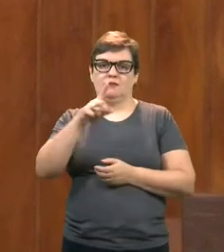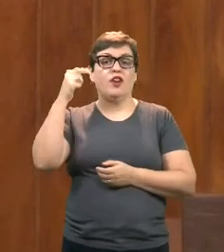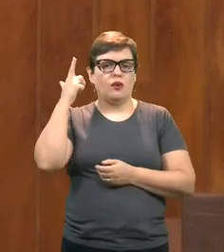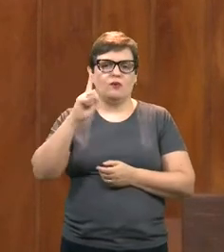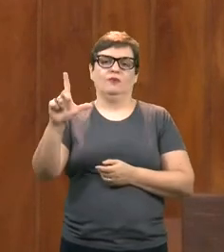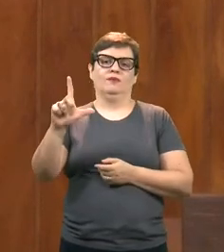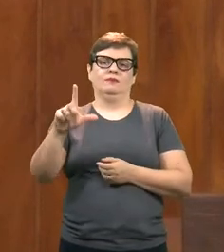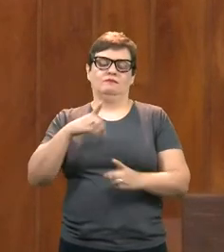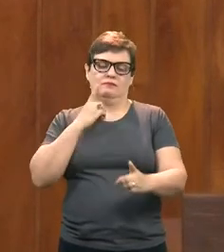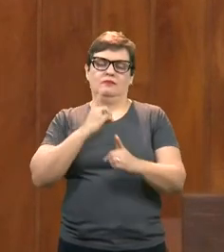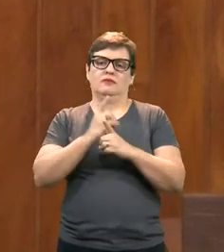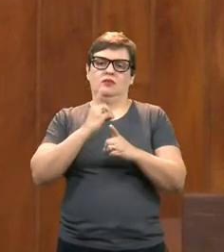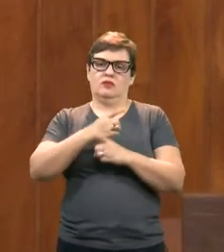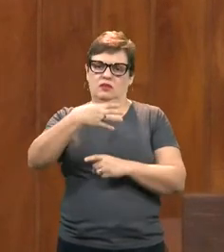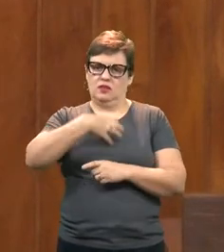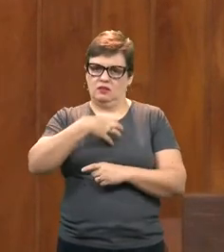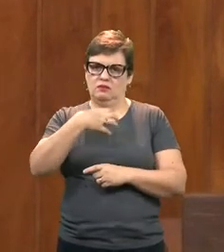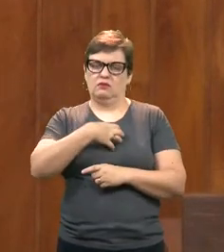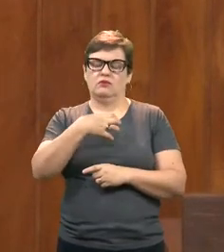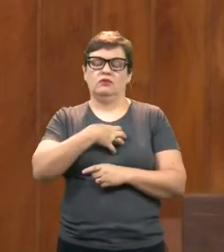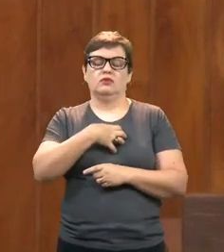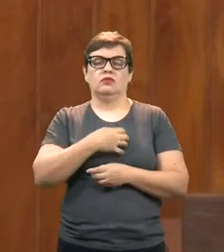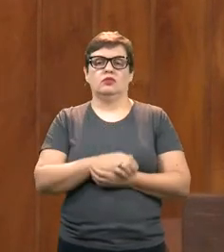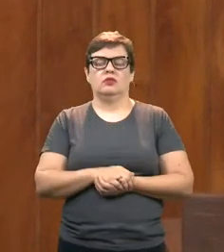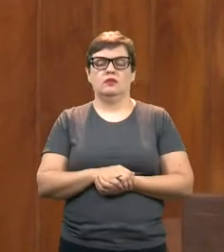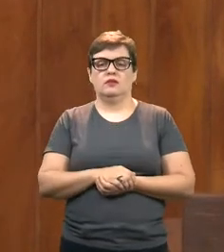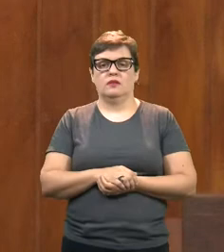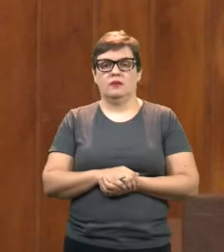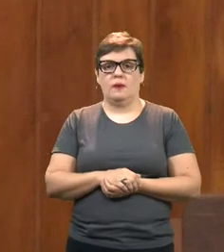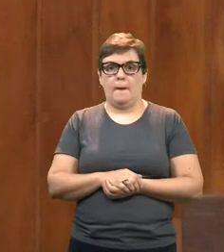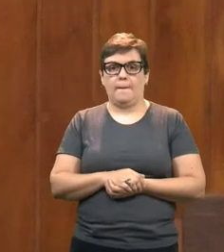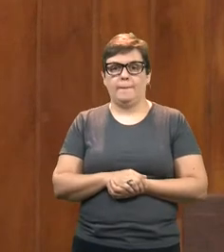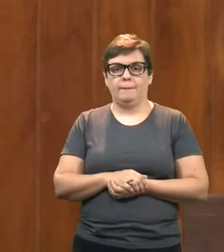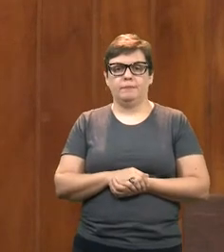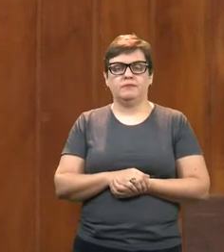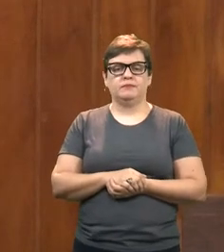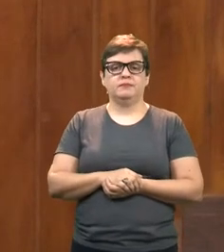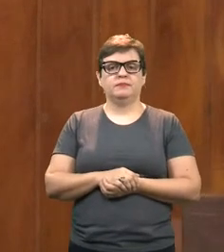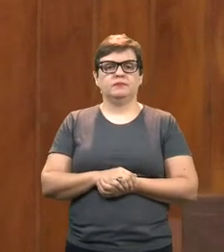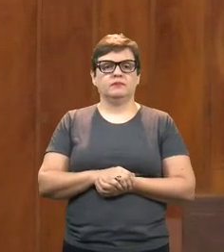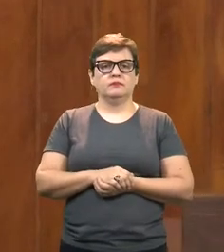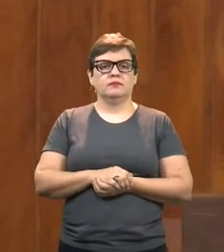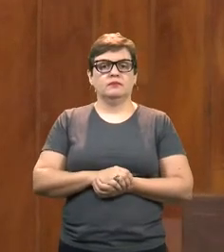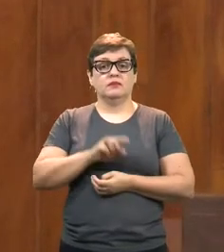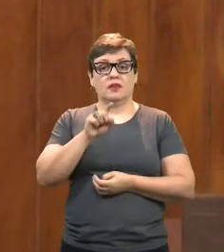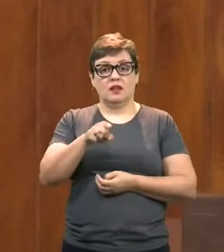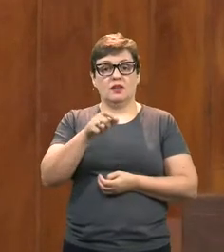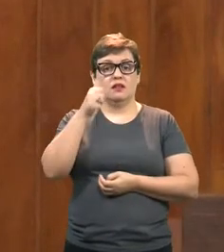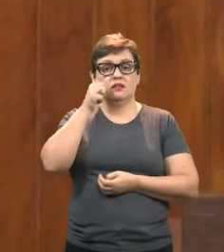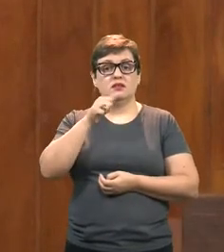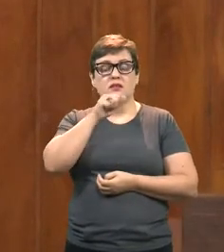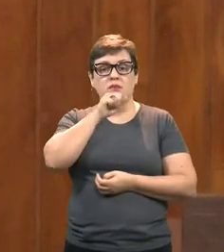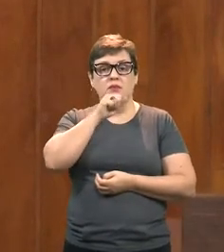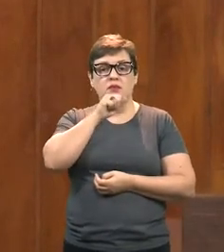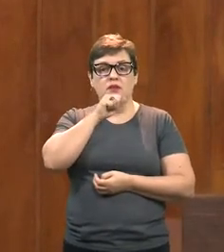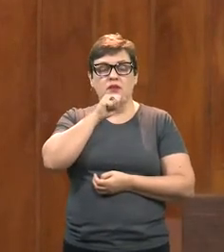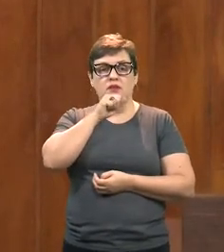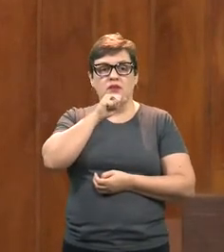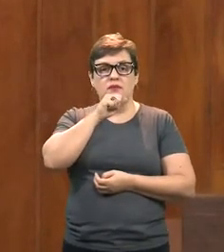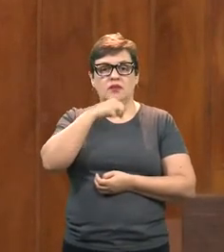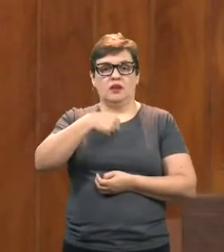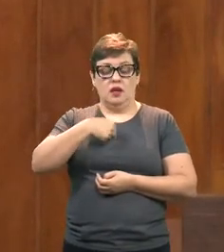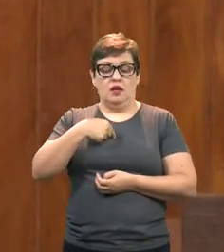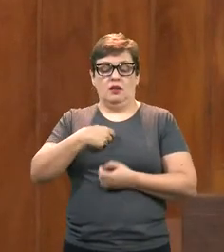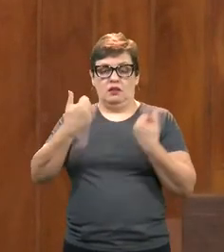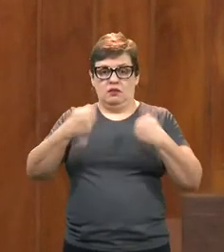encontrar. O que essa associação aqui provê é que ela não seja instruída